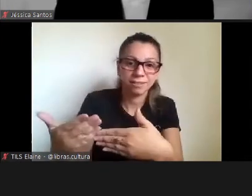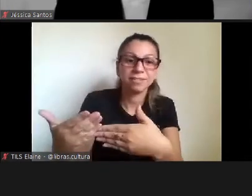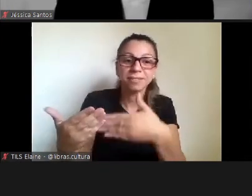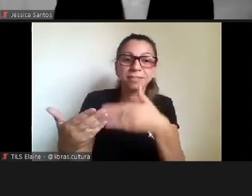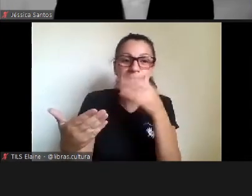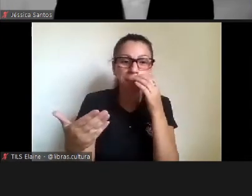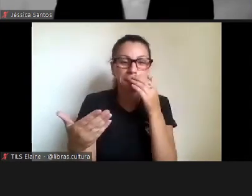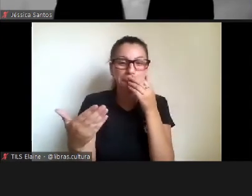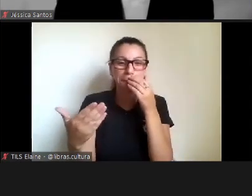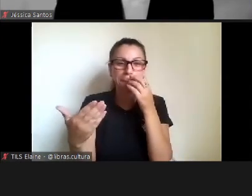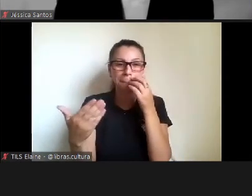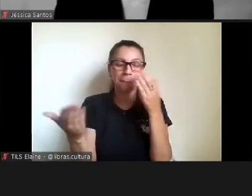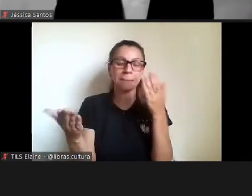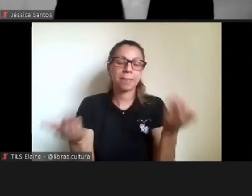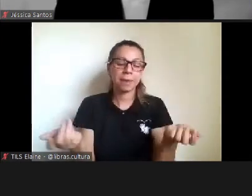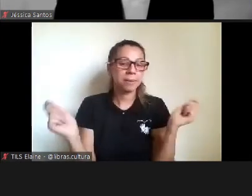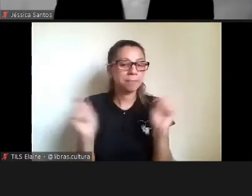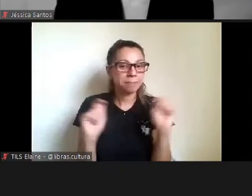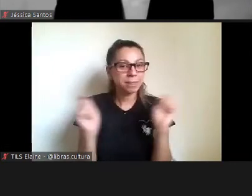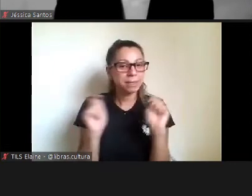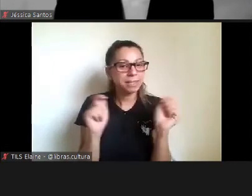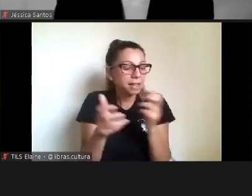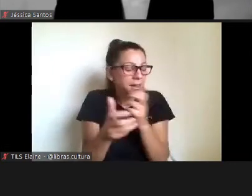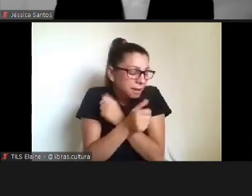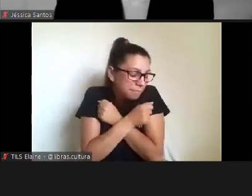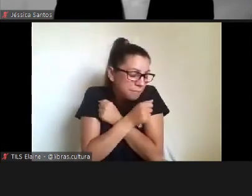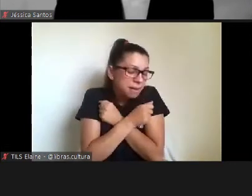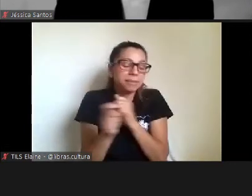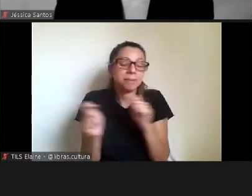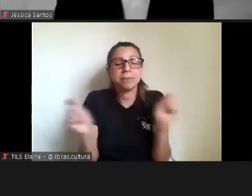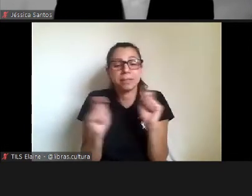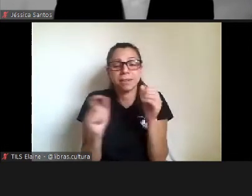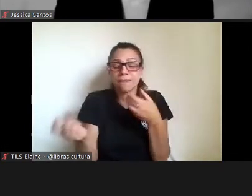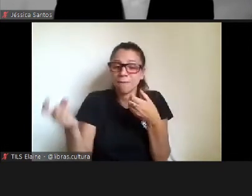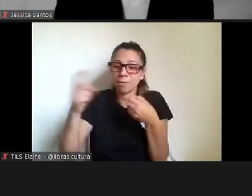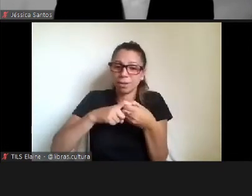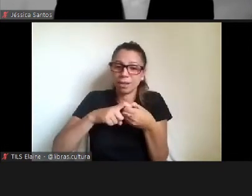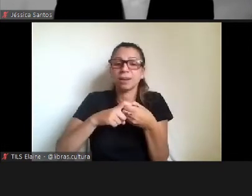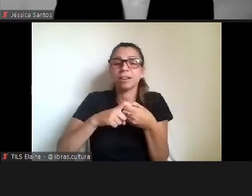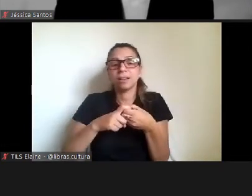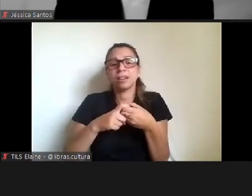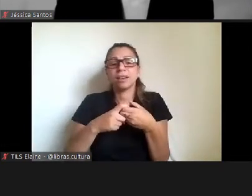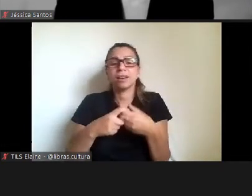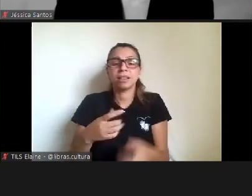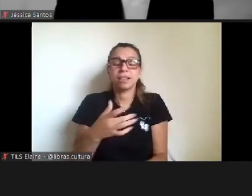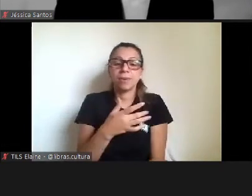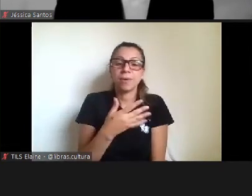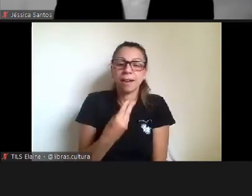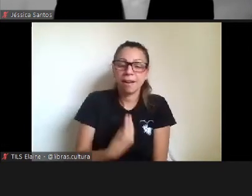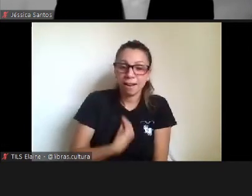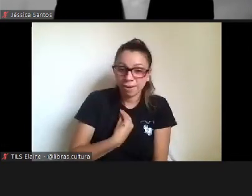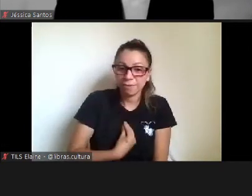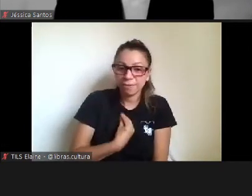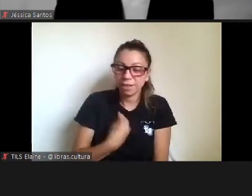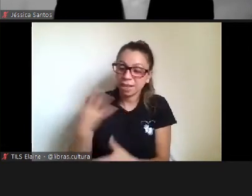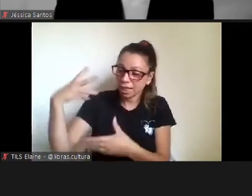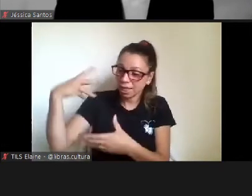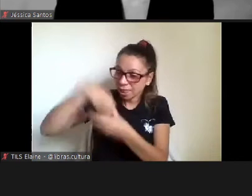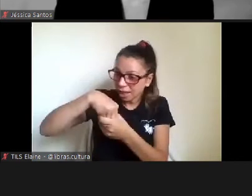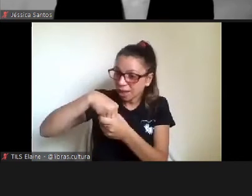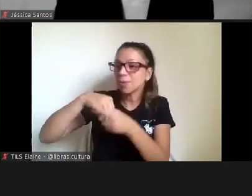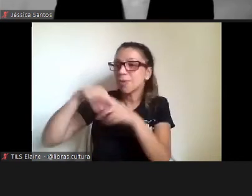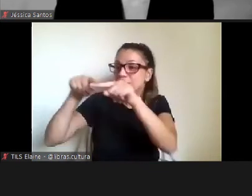vamos precisar, sim, César, os abraços vão voltar. A fisicalidade e o estar no teatro sentindo a